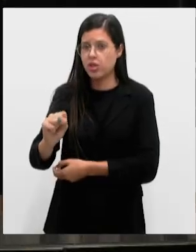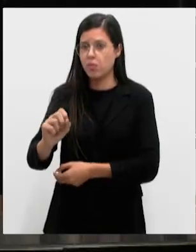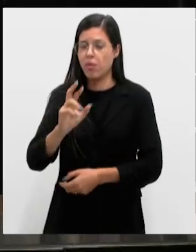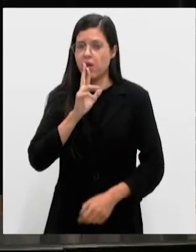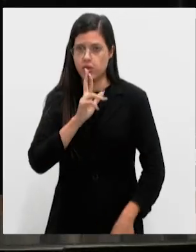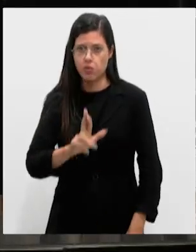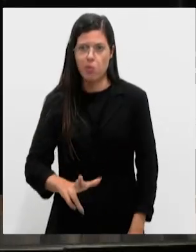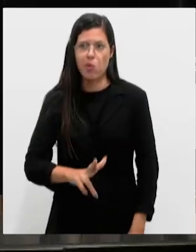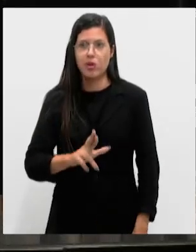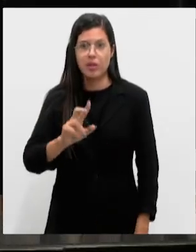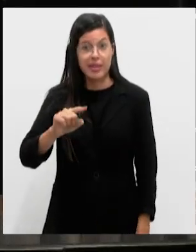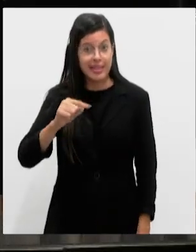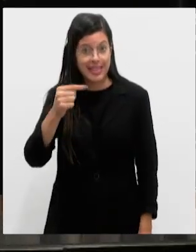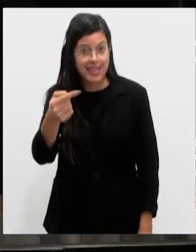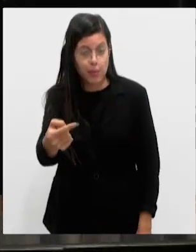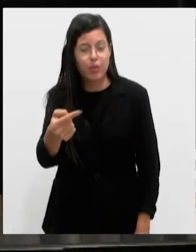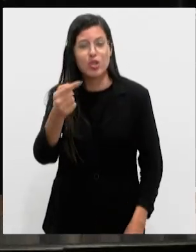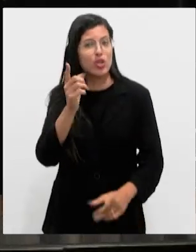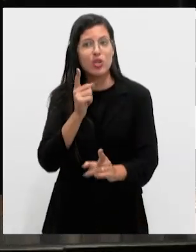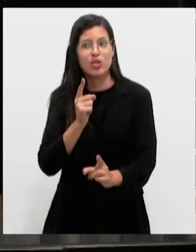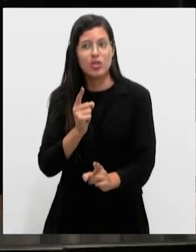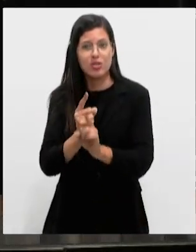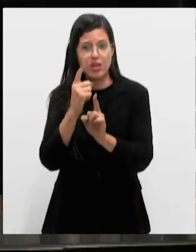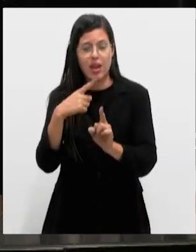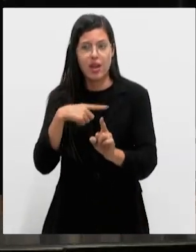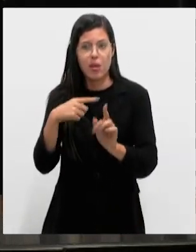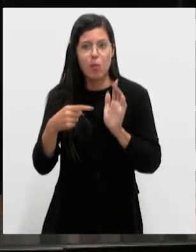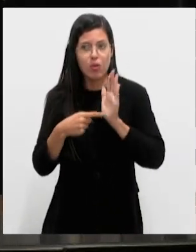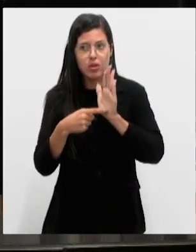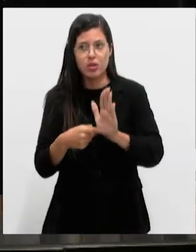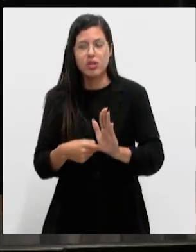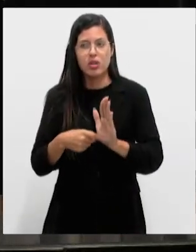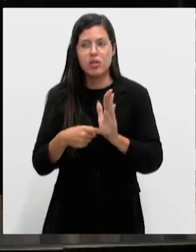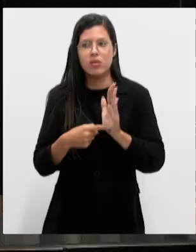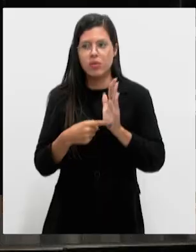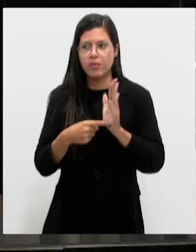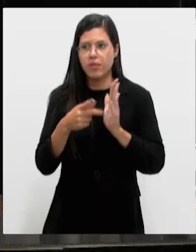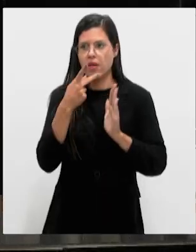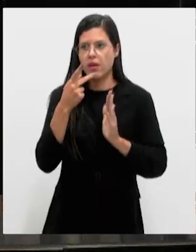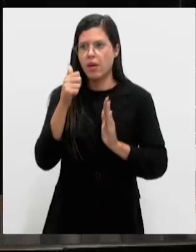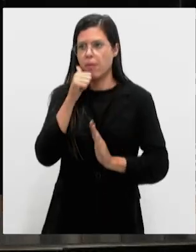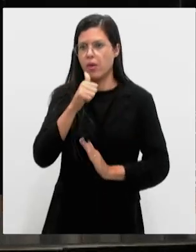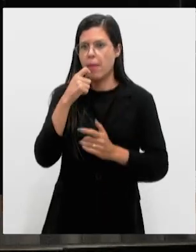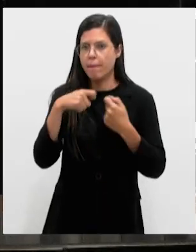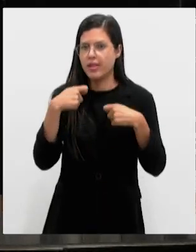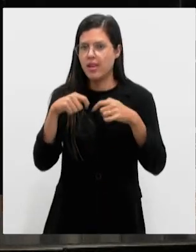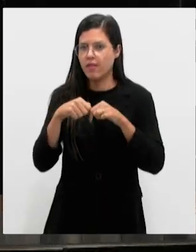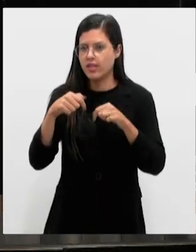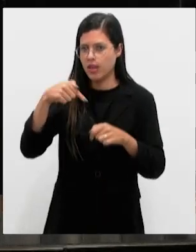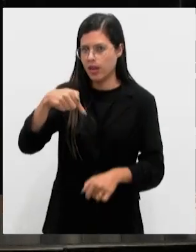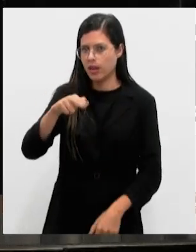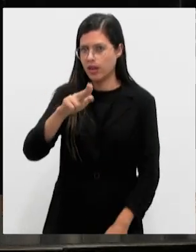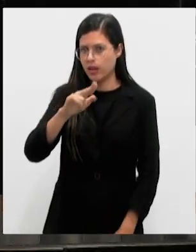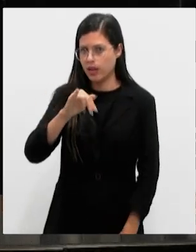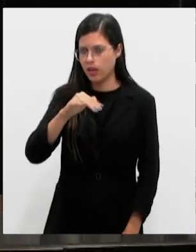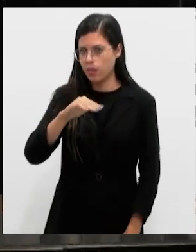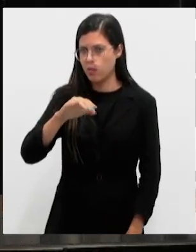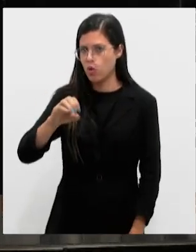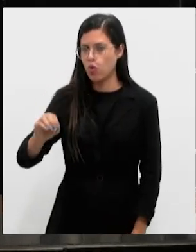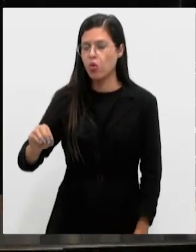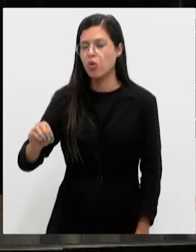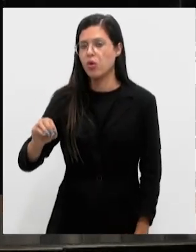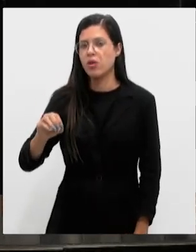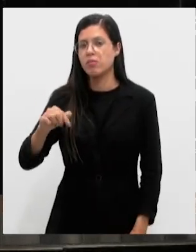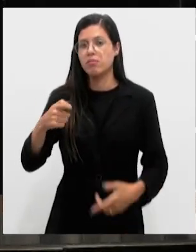Paulo, depois com o resultado da biópsia, dizendo que a mulher tem que entrar para fazer a quimioterapia, que ela teria que entrar o mais